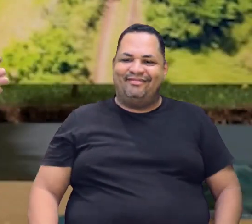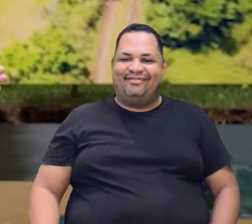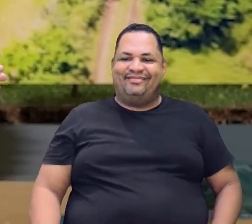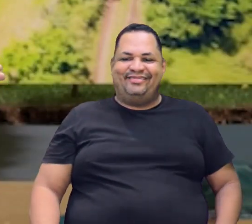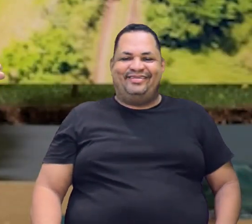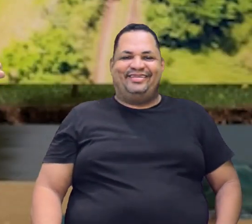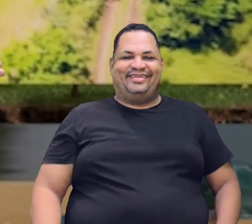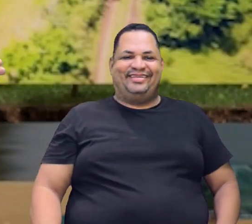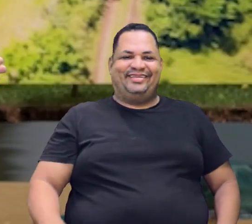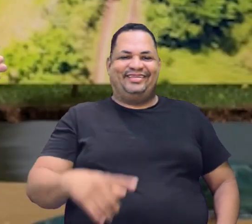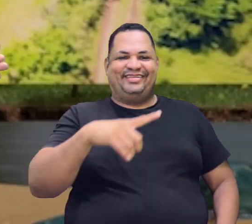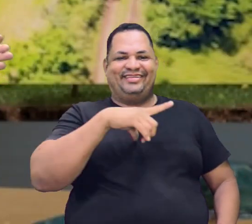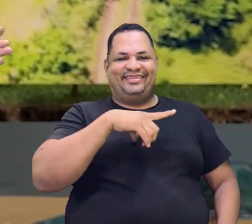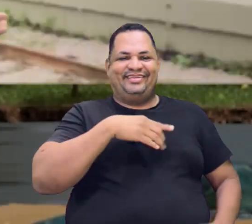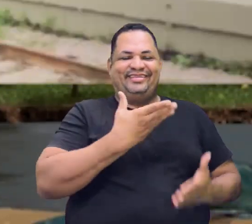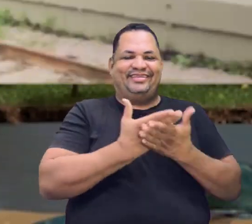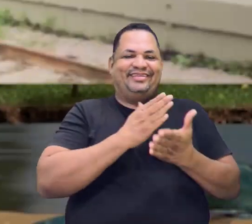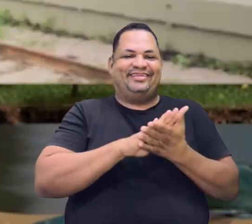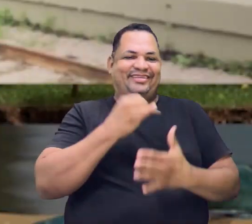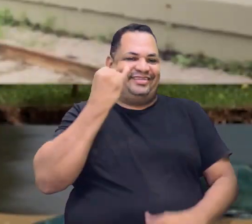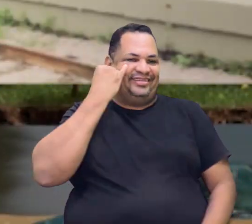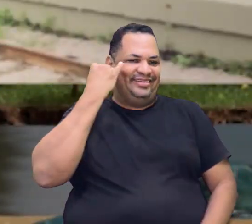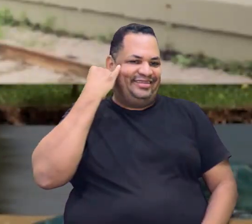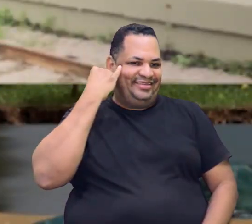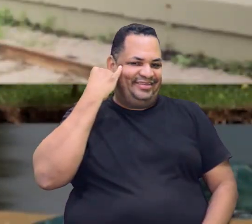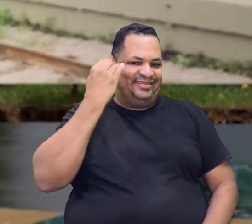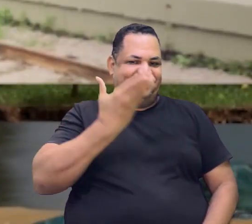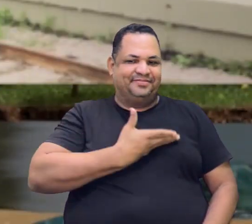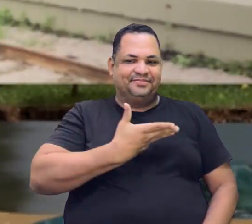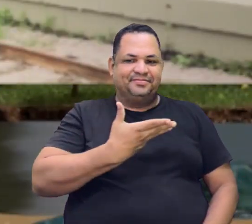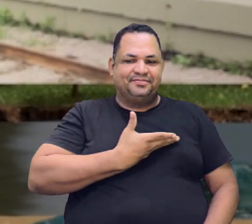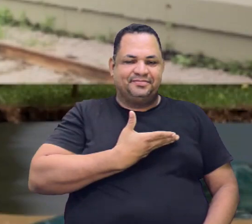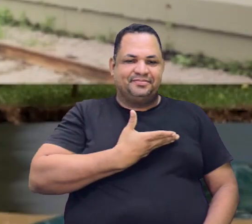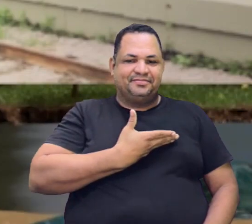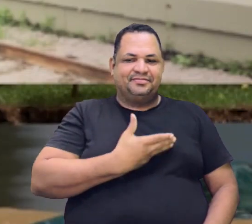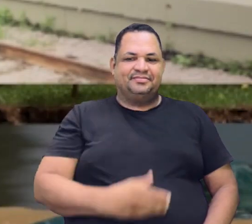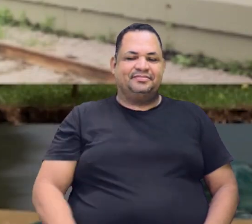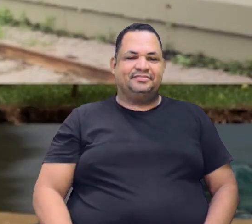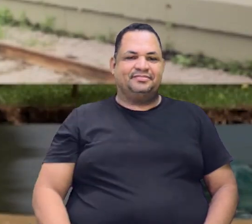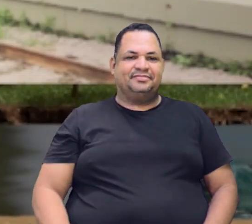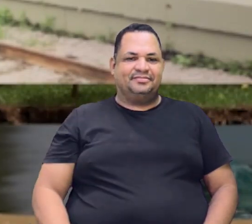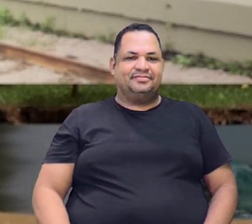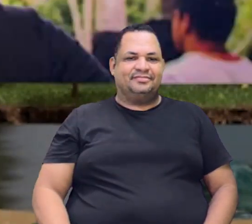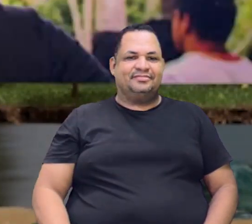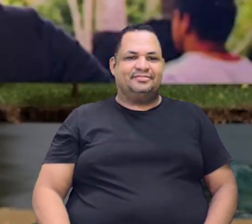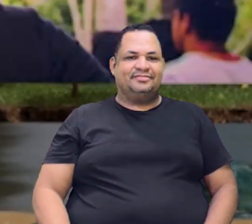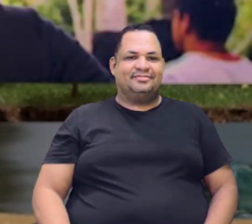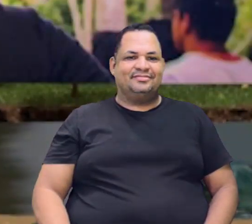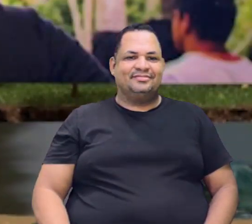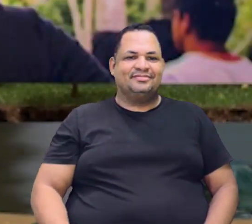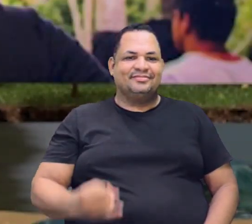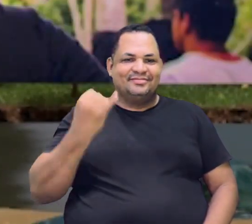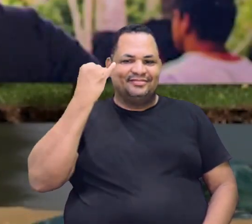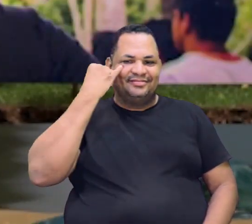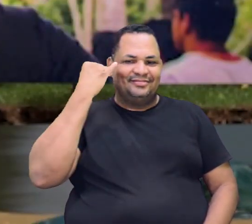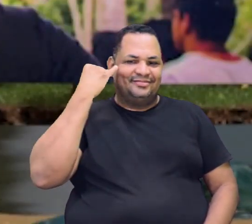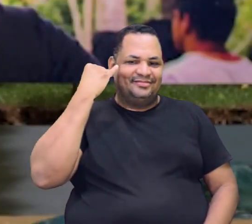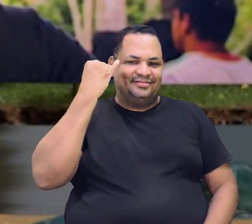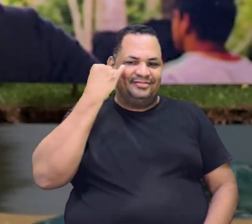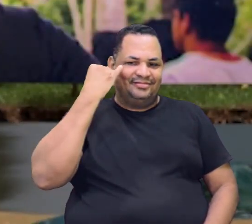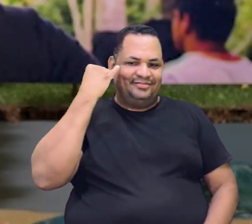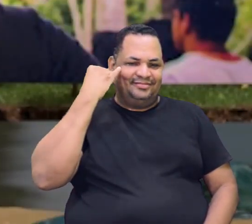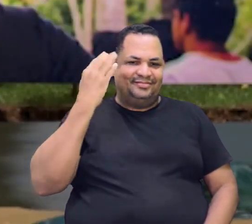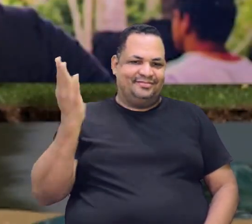Nossa aula tem aí a interpretação do nosso amigo Sâmio. Como é que é? Sâmio,